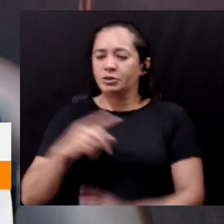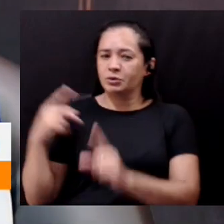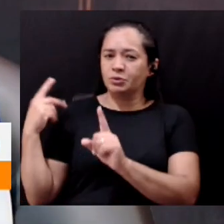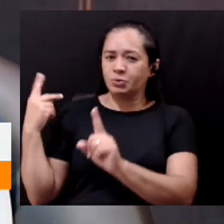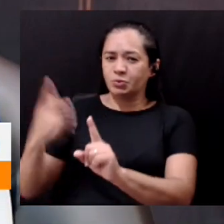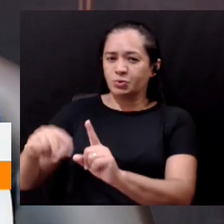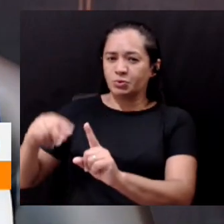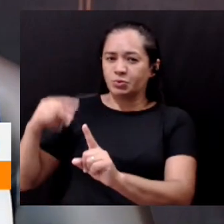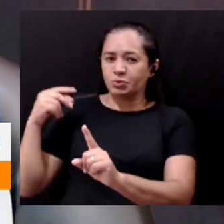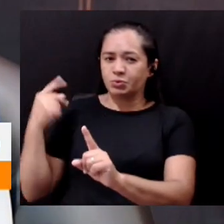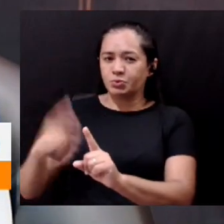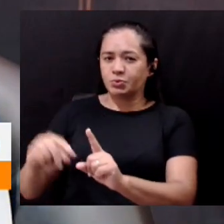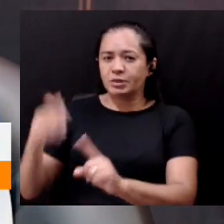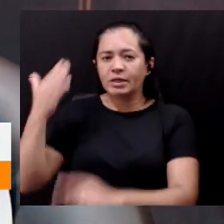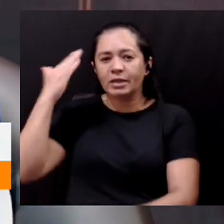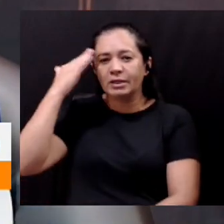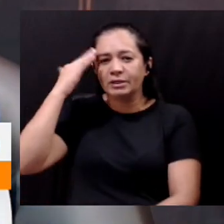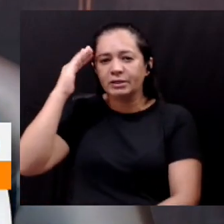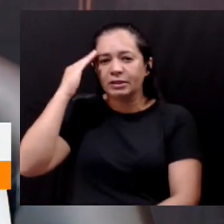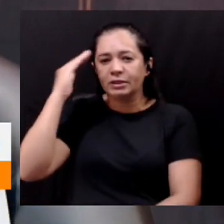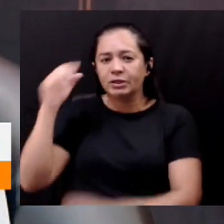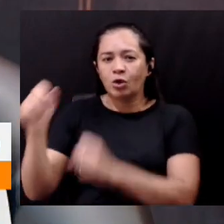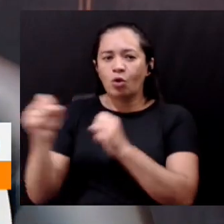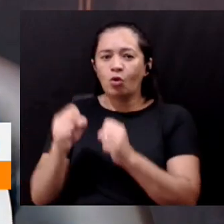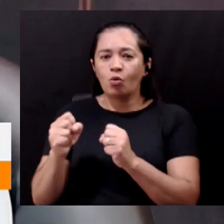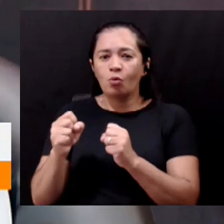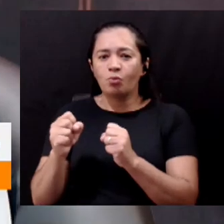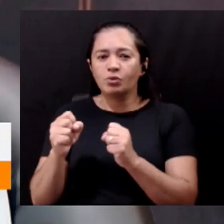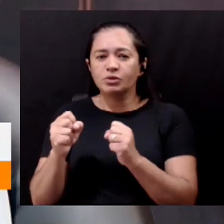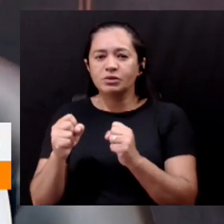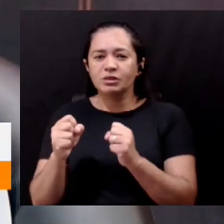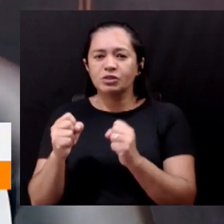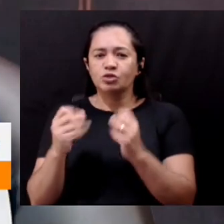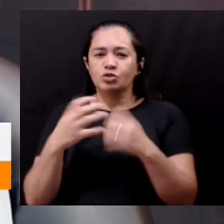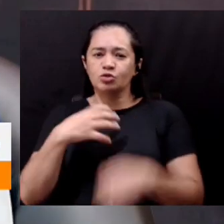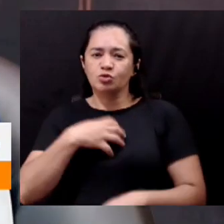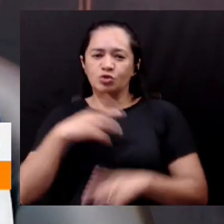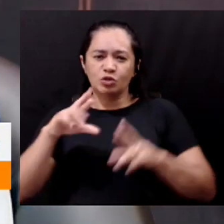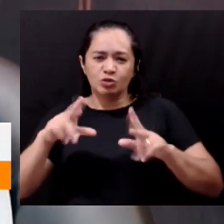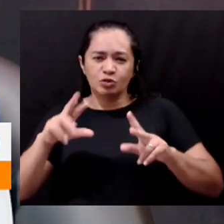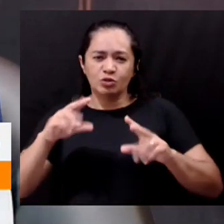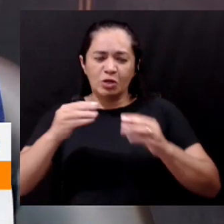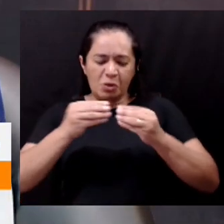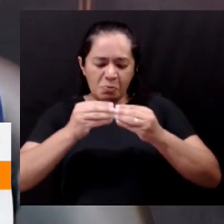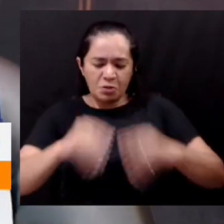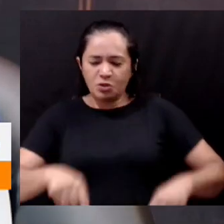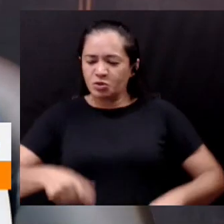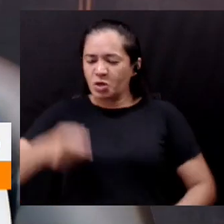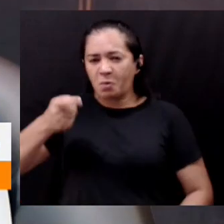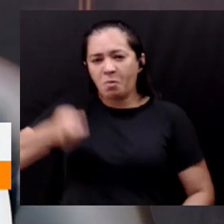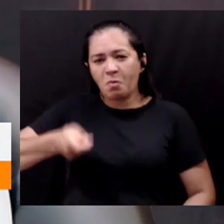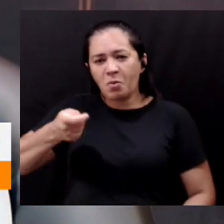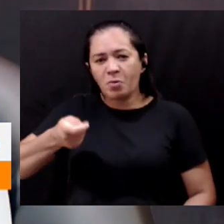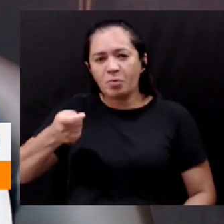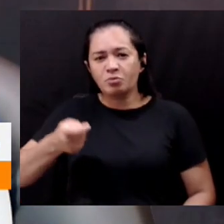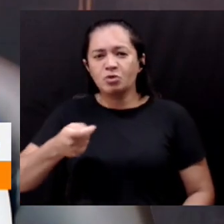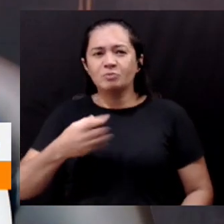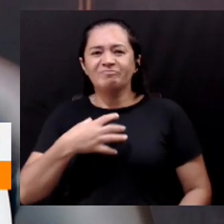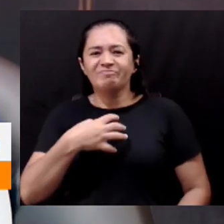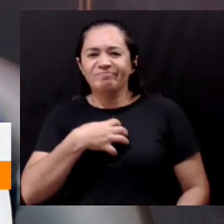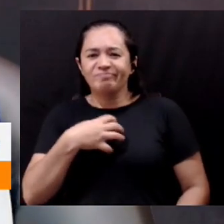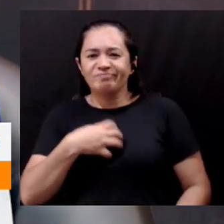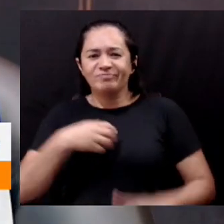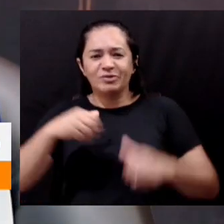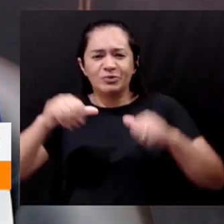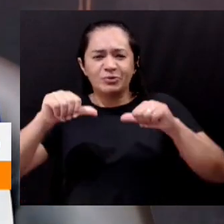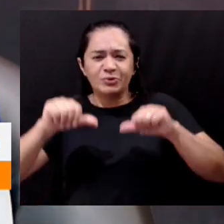entendido uma figura de poder como alguém que prejudicava, como alguém que subjugava, que trazia, né, sensações e situações muito